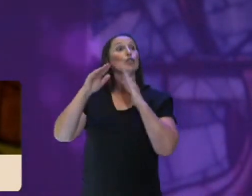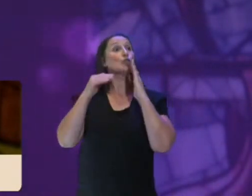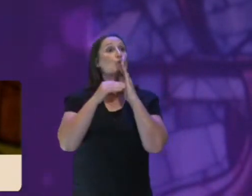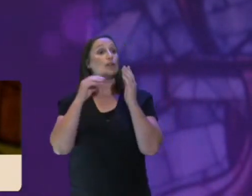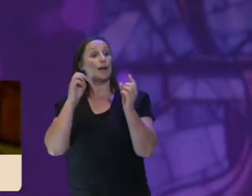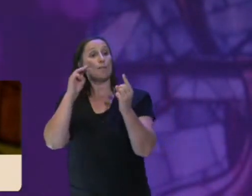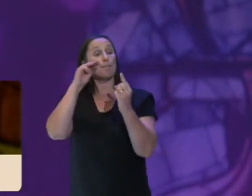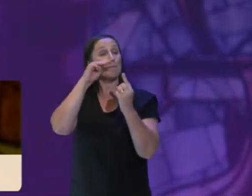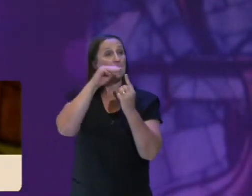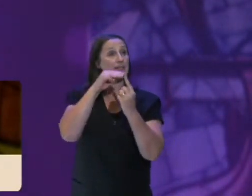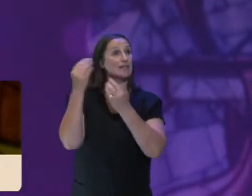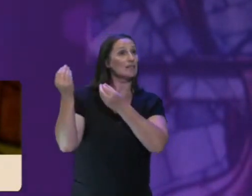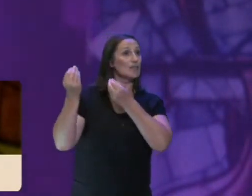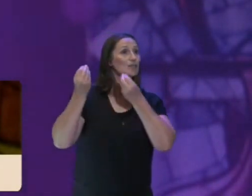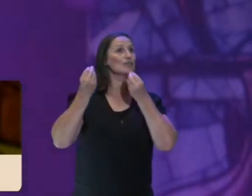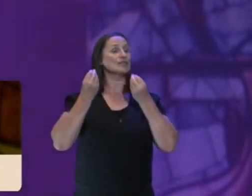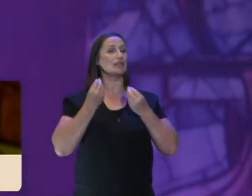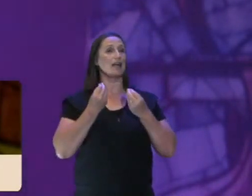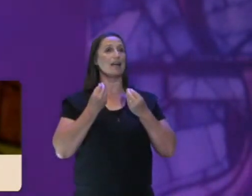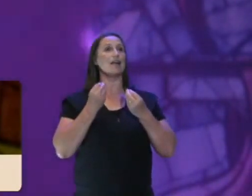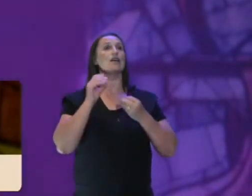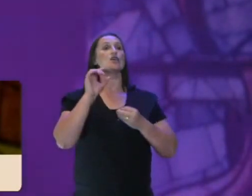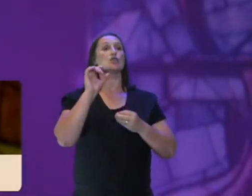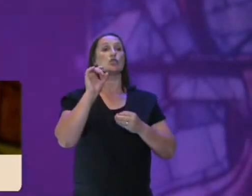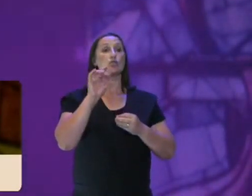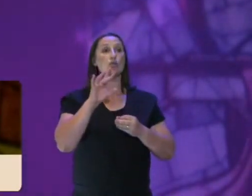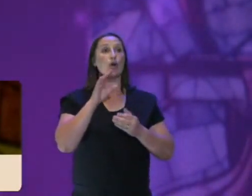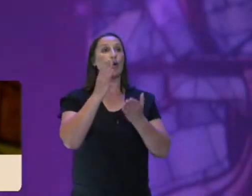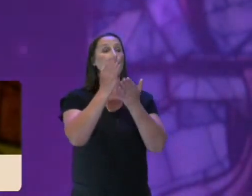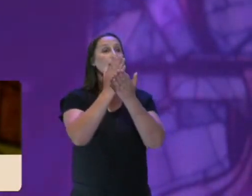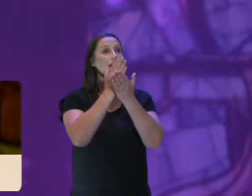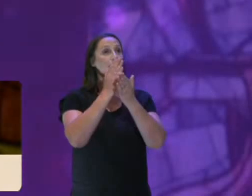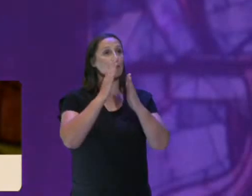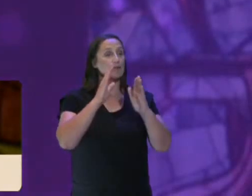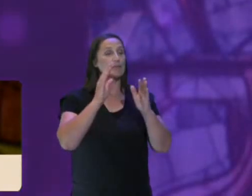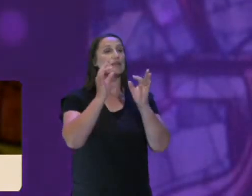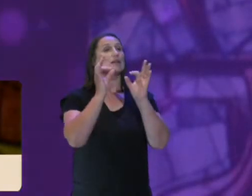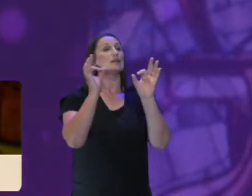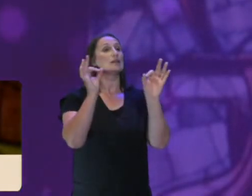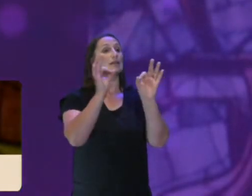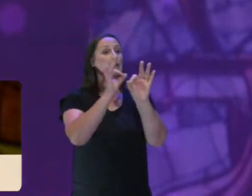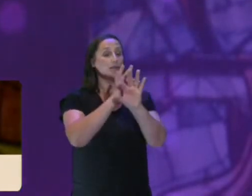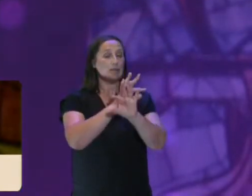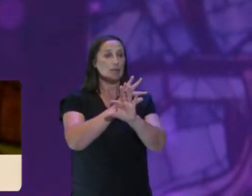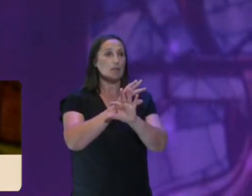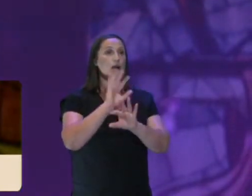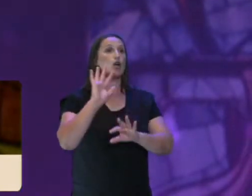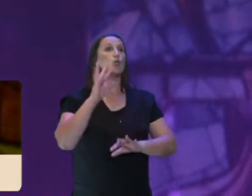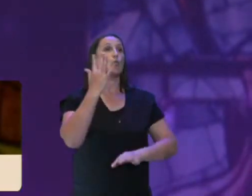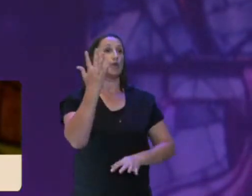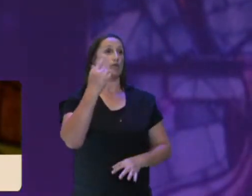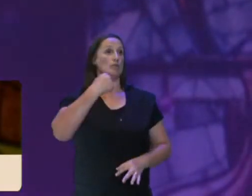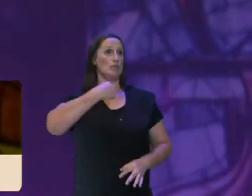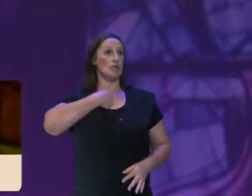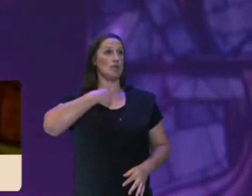dá só se realiza pela fé.